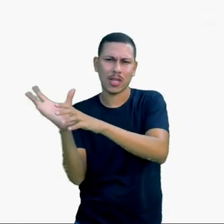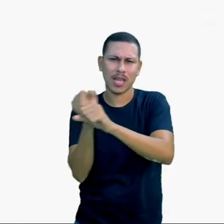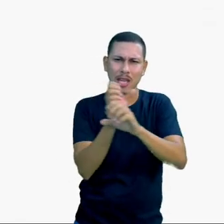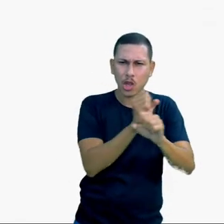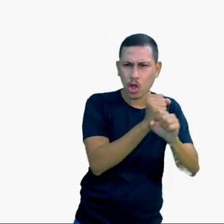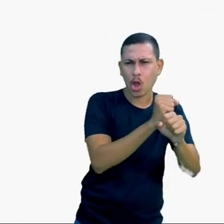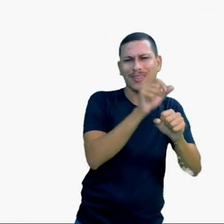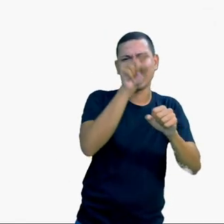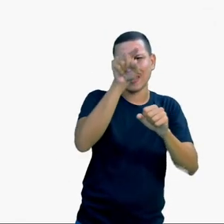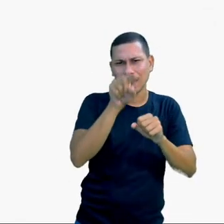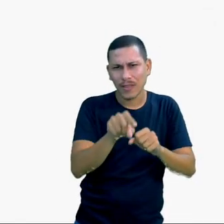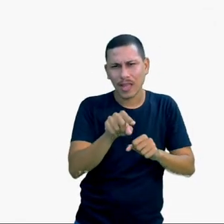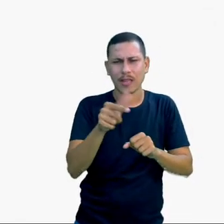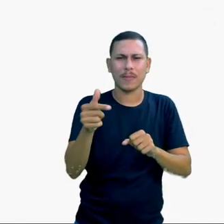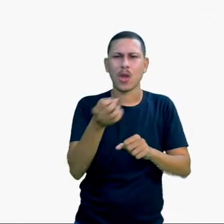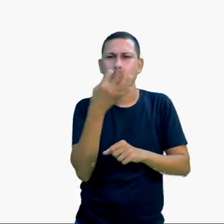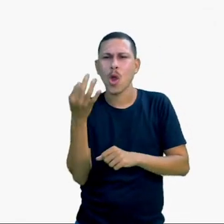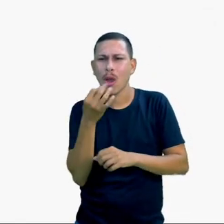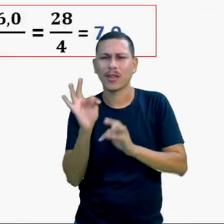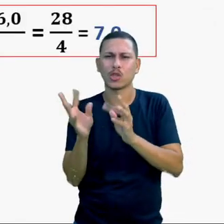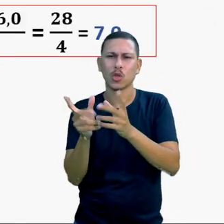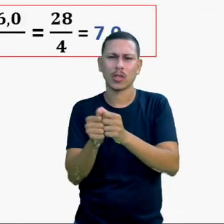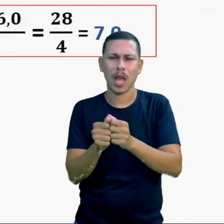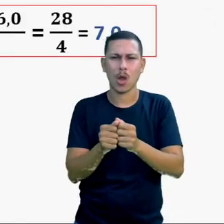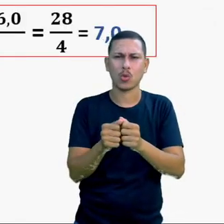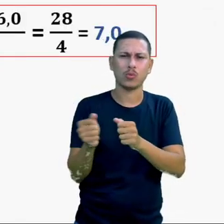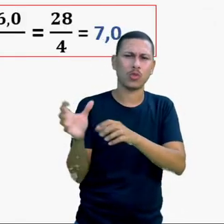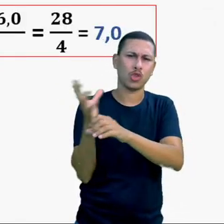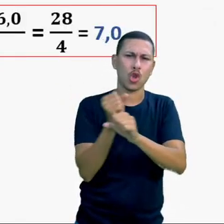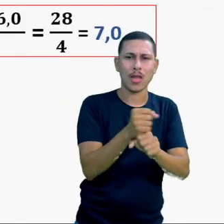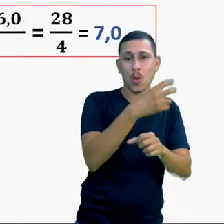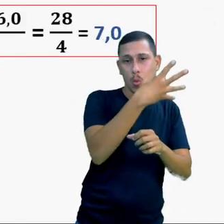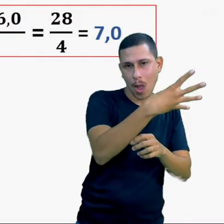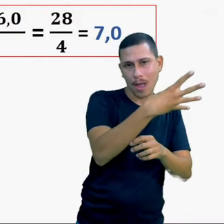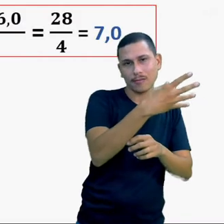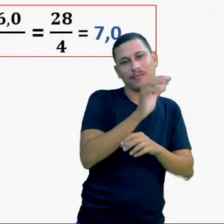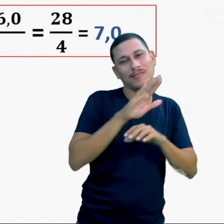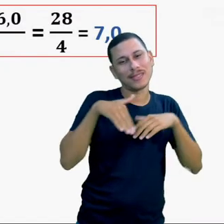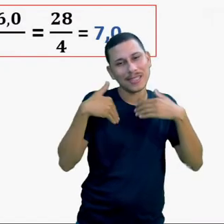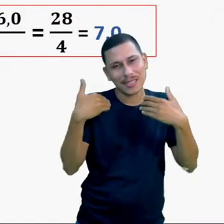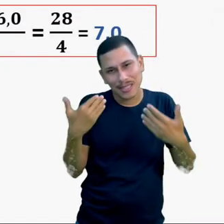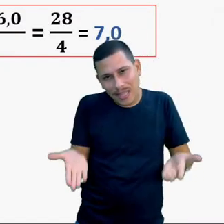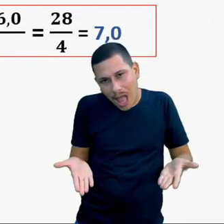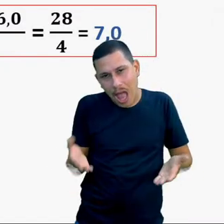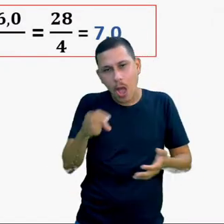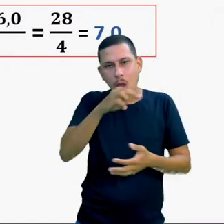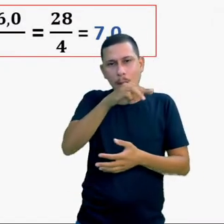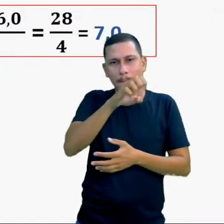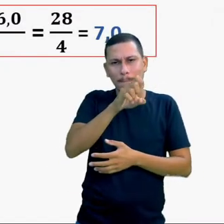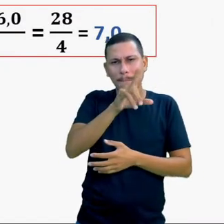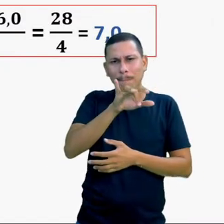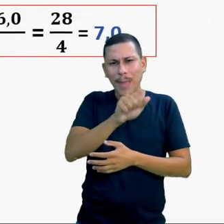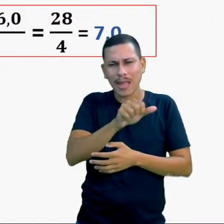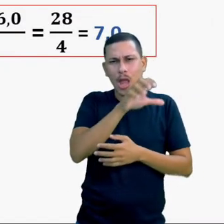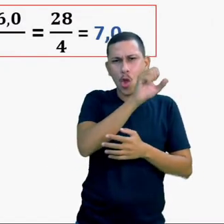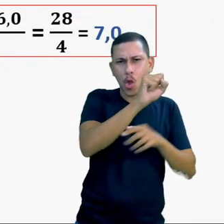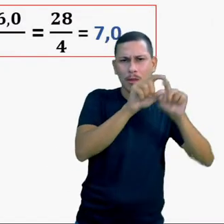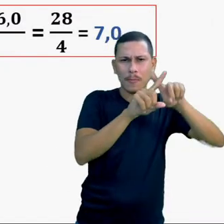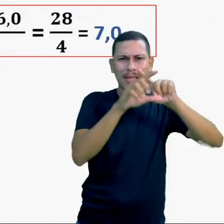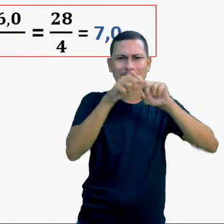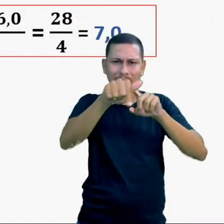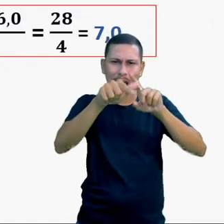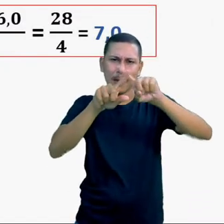quantidade. Temos quantas notas? 4. Então, a média será 8 mais 7 mais 7 mais